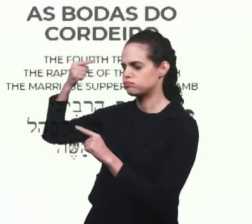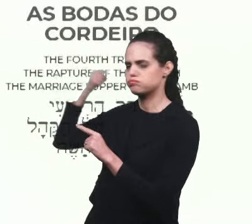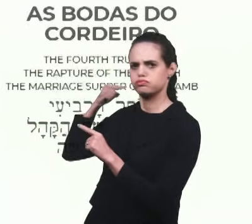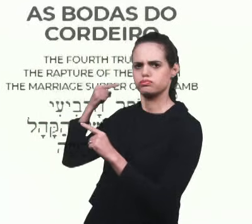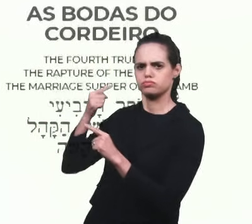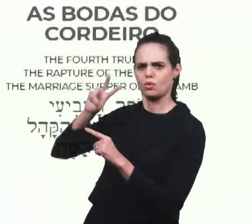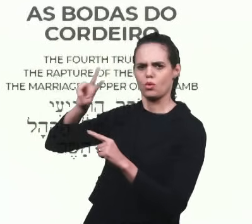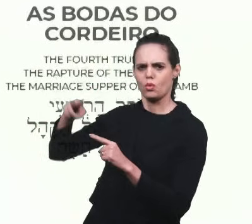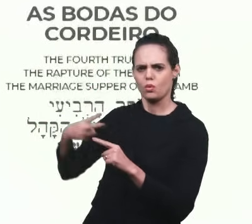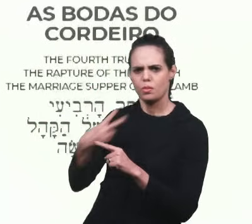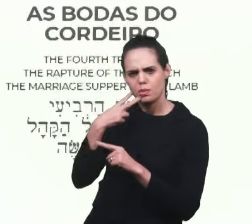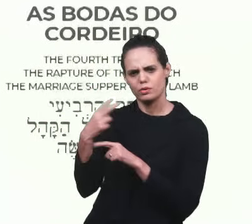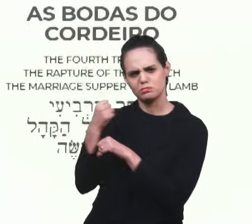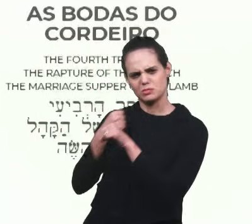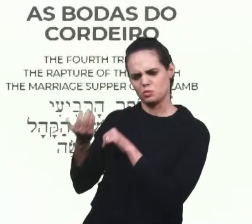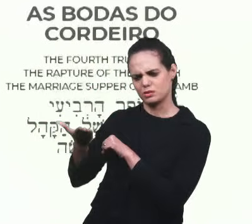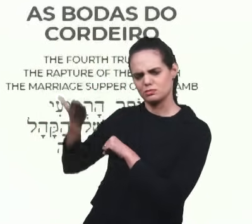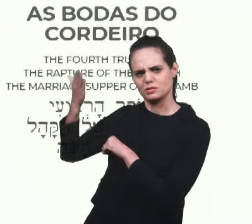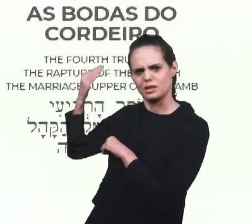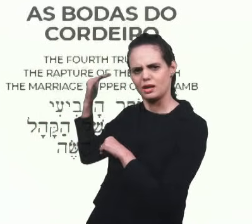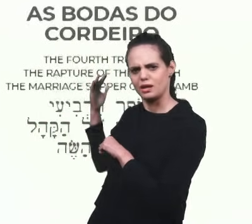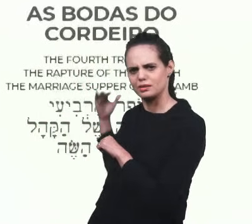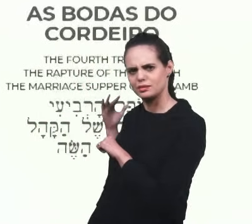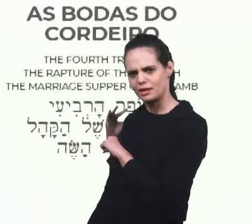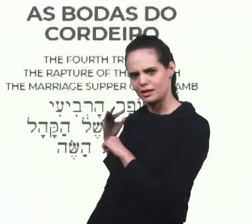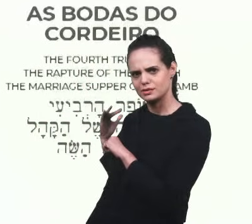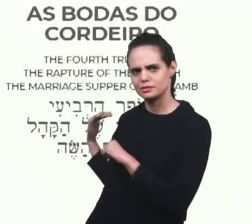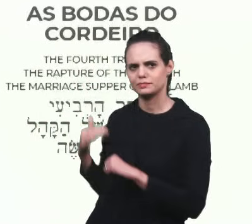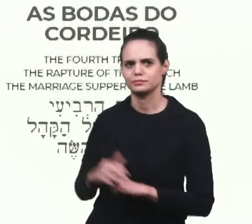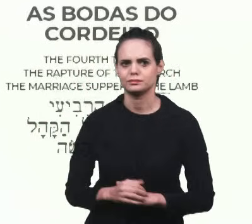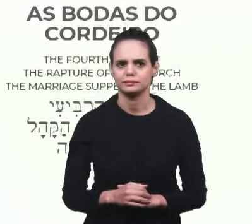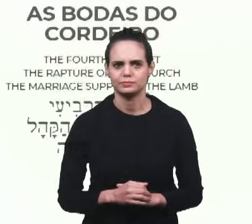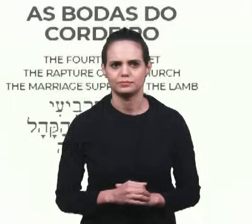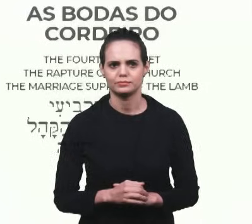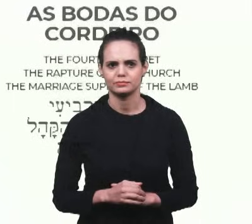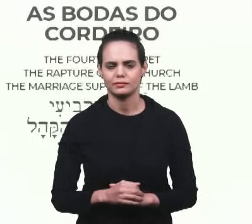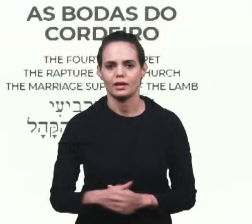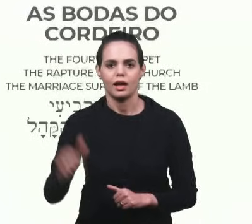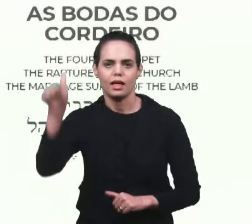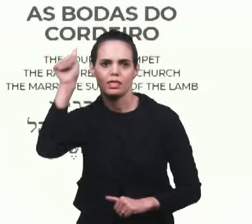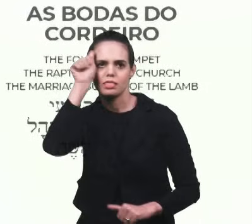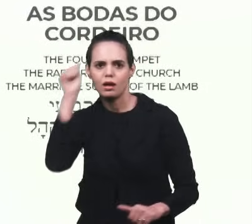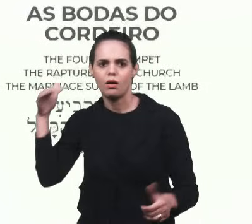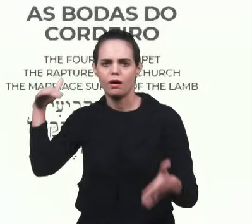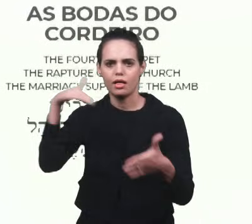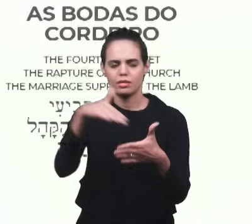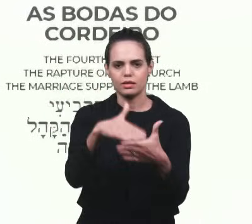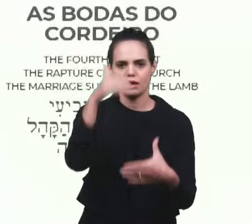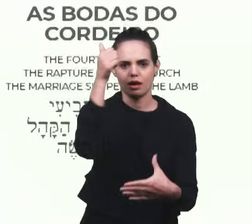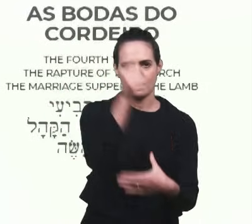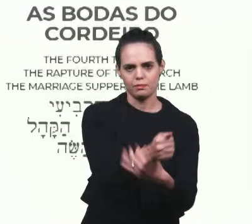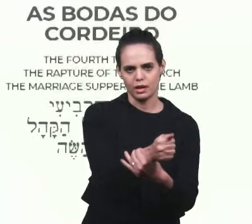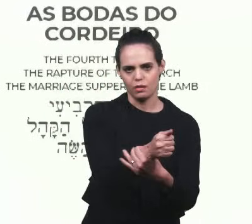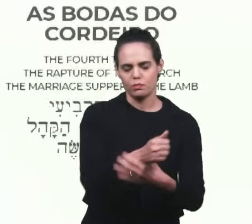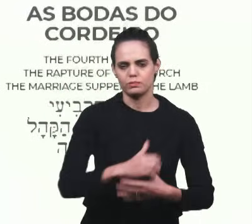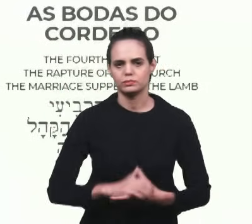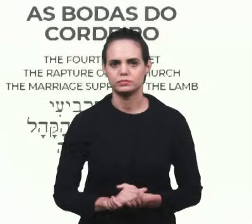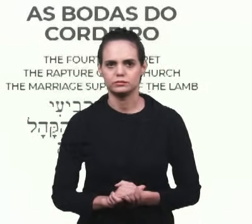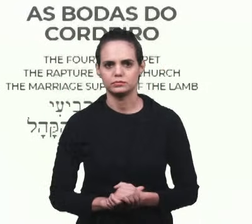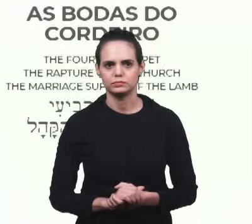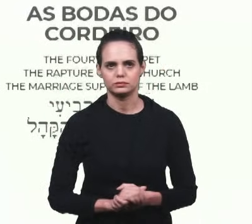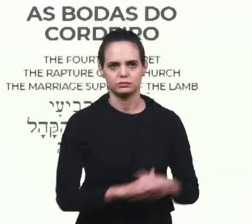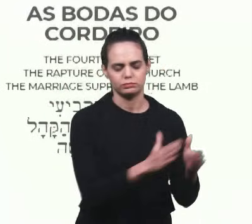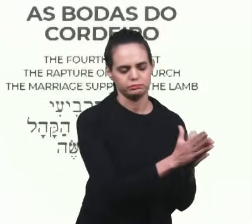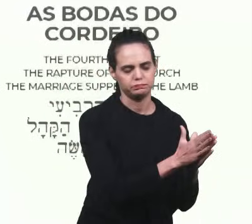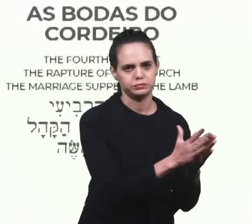de Adão a Abraão, ali, né? Começo da. Depois, mais 2000 anos,